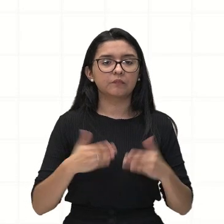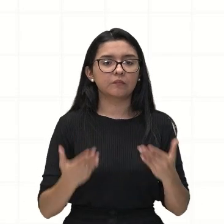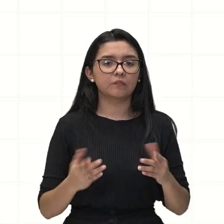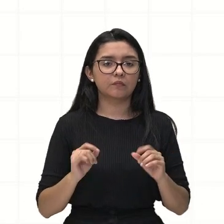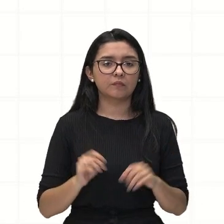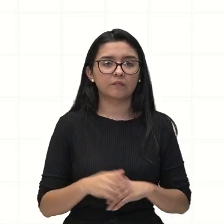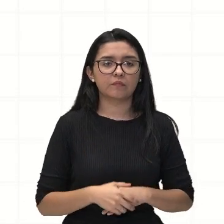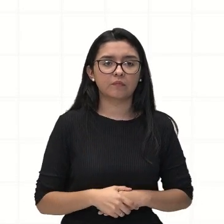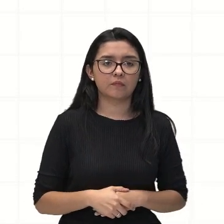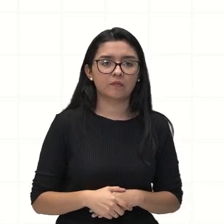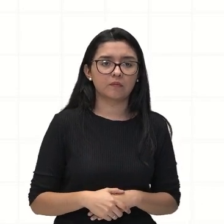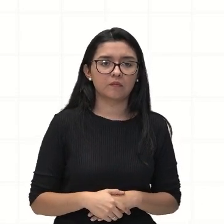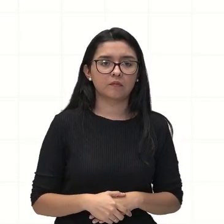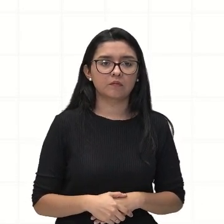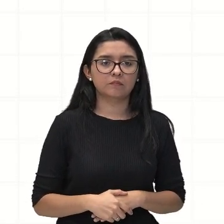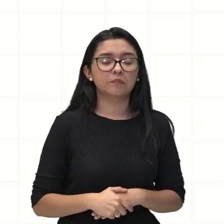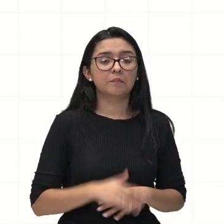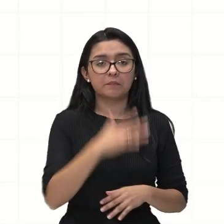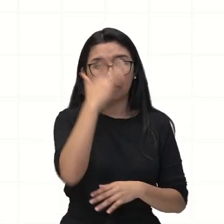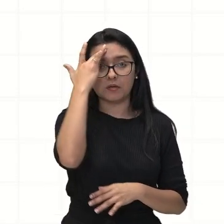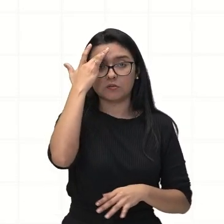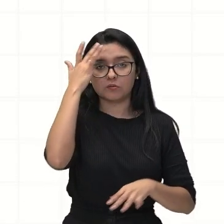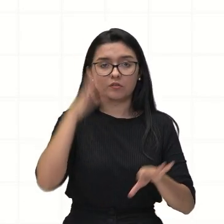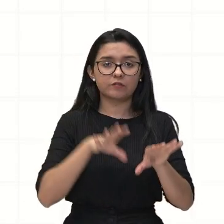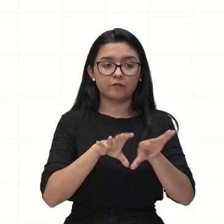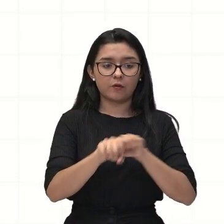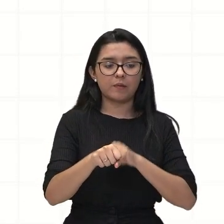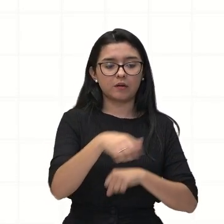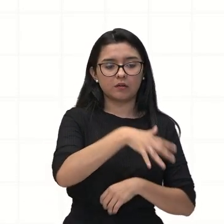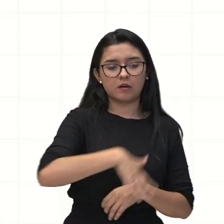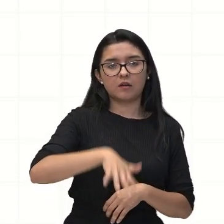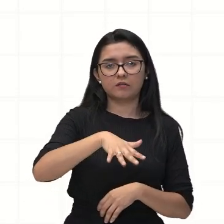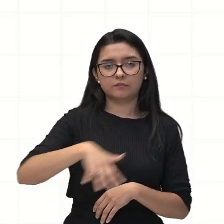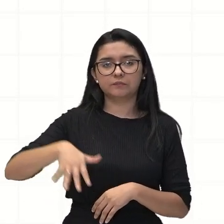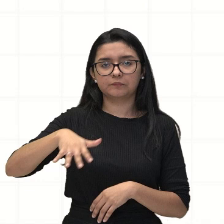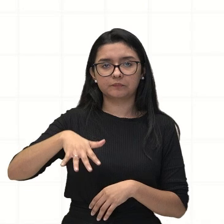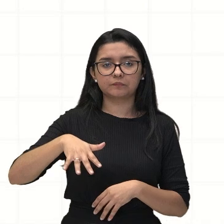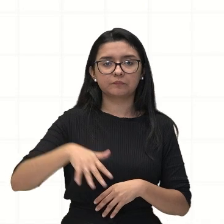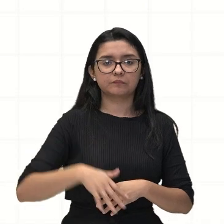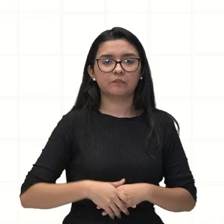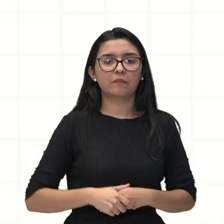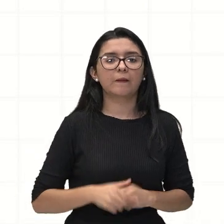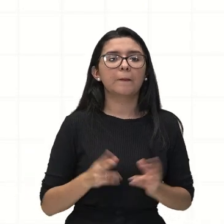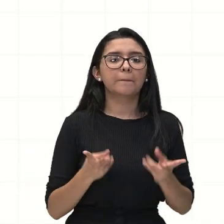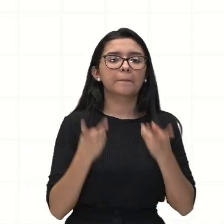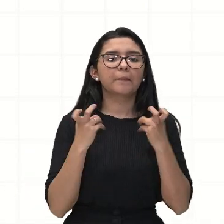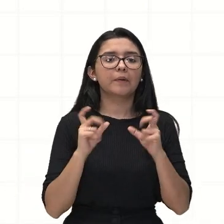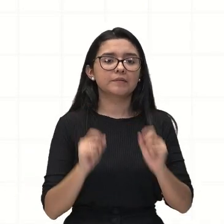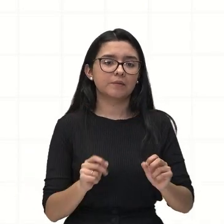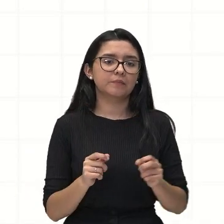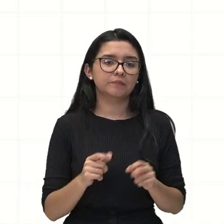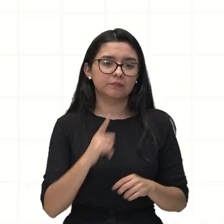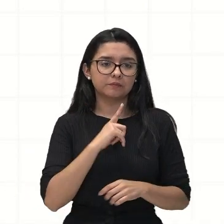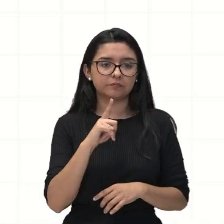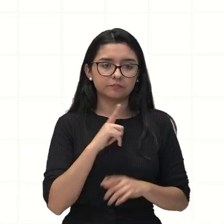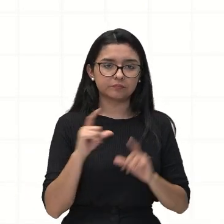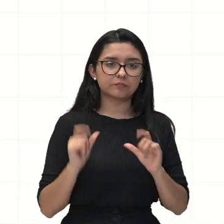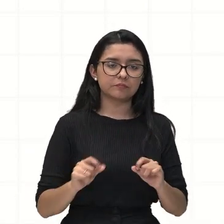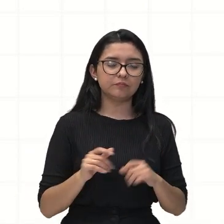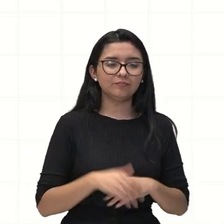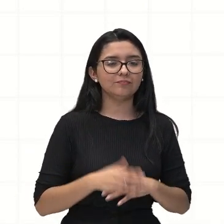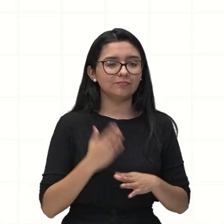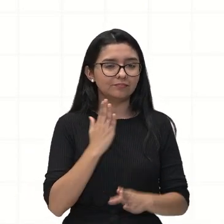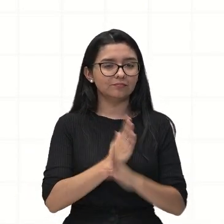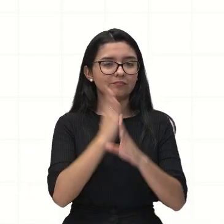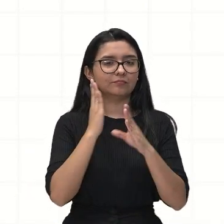de conhecimento, ou seja, as pessoas que se formaram por área de conhecimento. Então a gente observa aqui, a gente olha aqui, de cara a gente